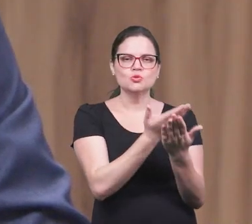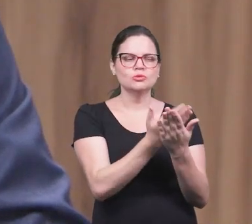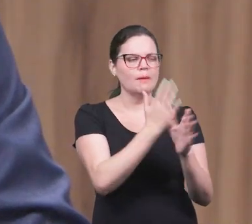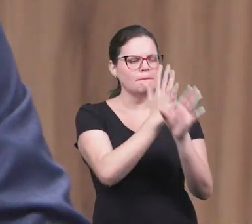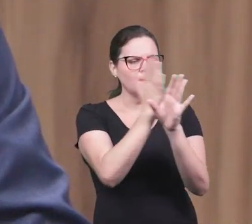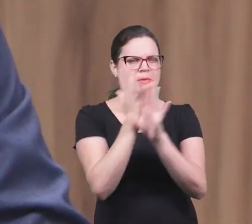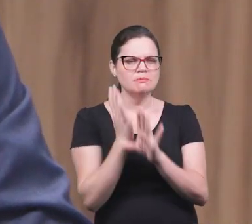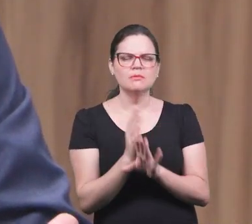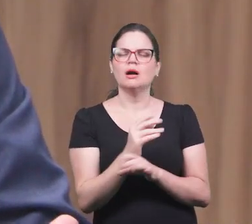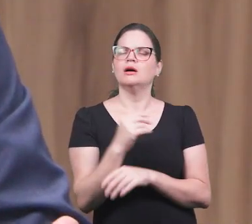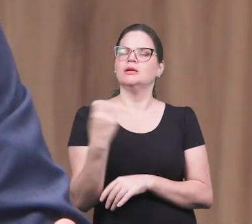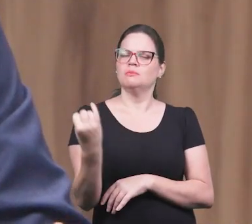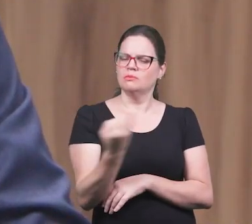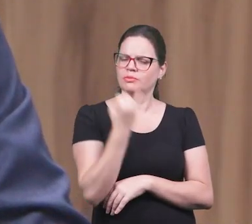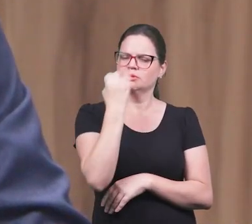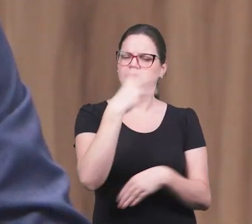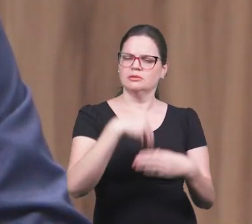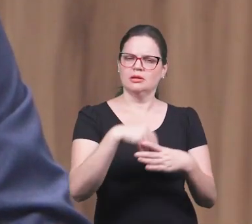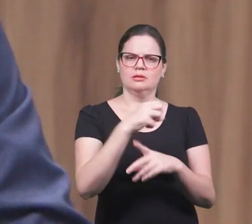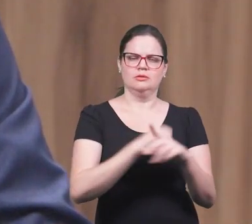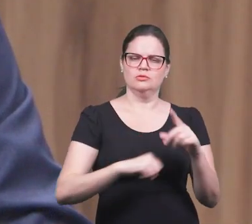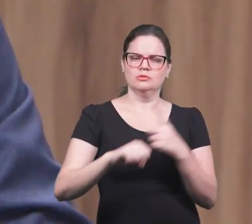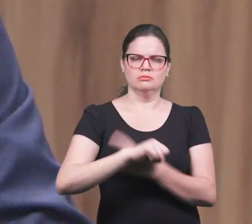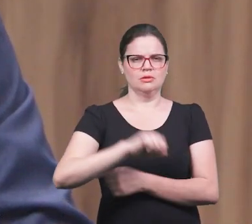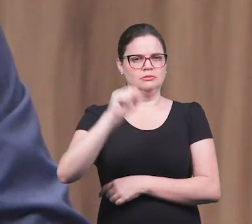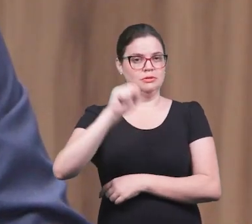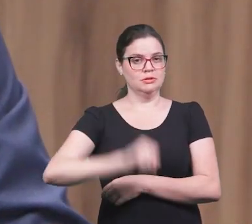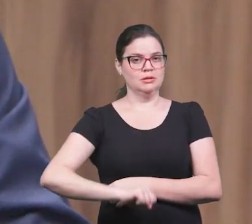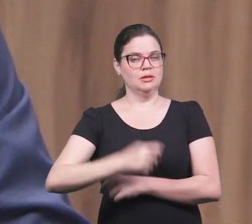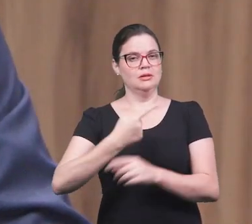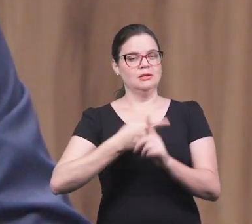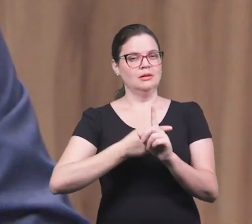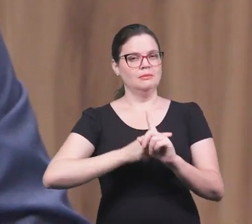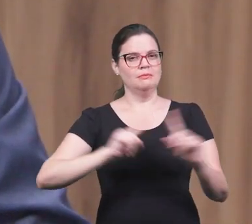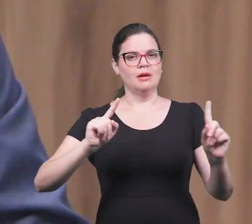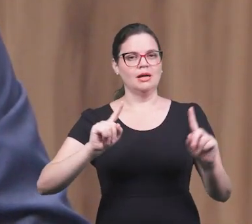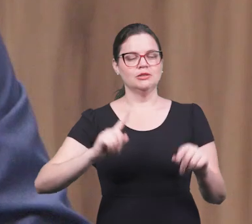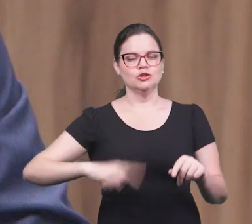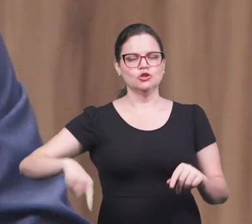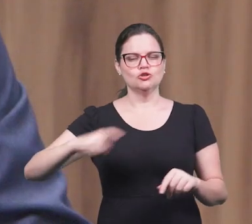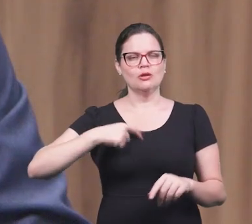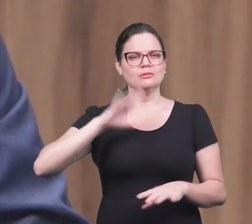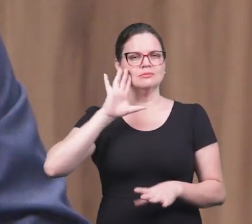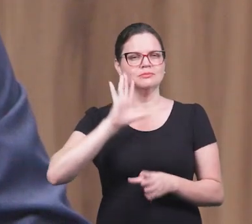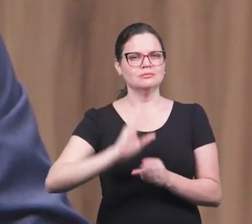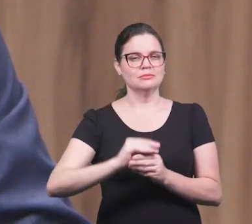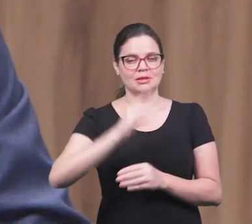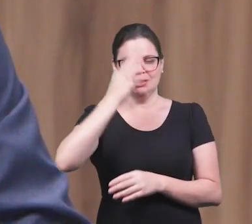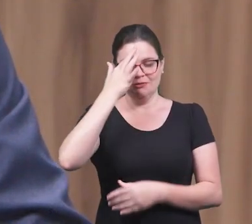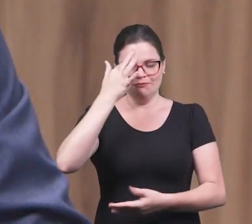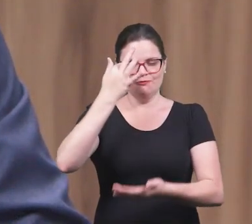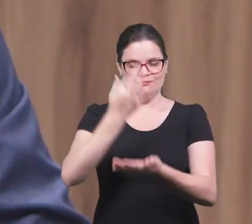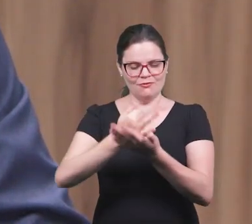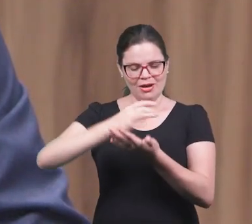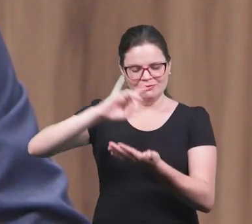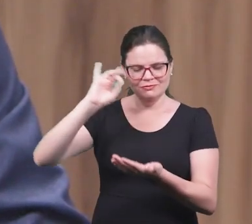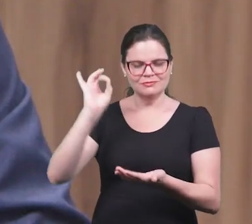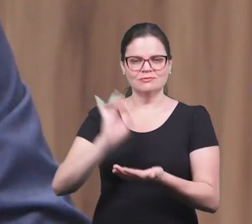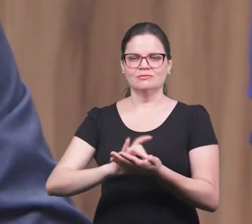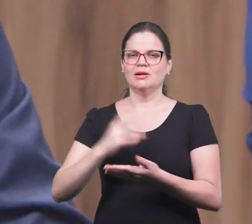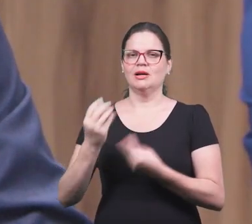sua importância, ela tem a sua relevância. Mas a única coisa que constrói como fé é o